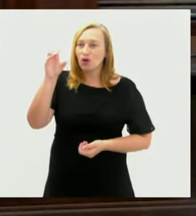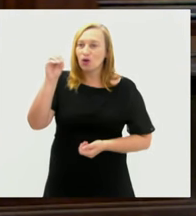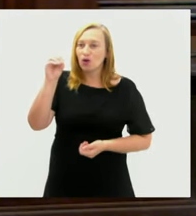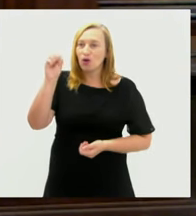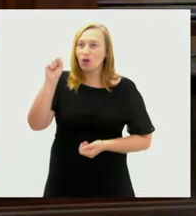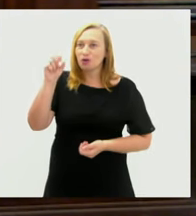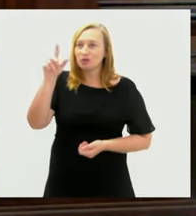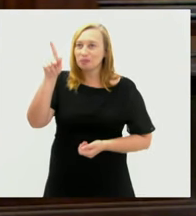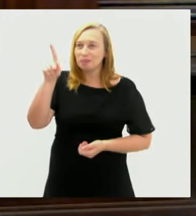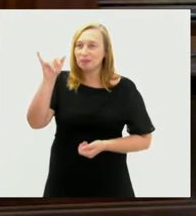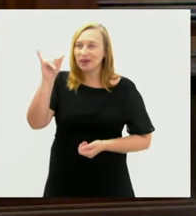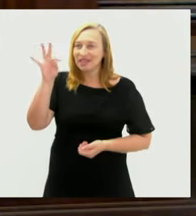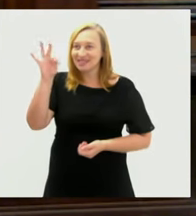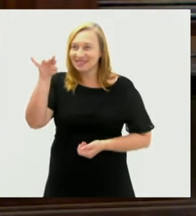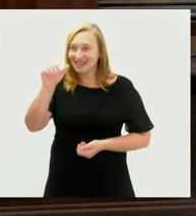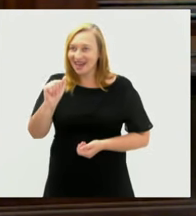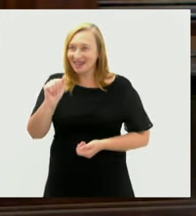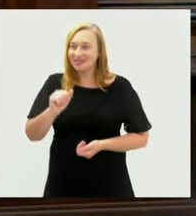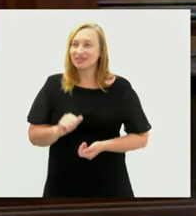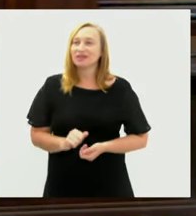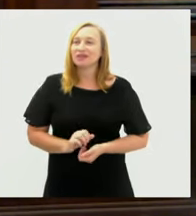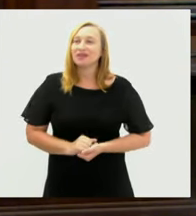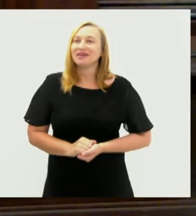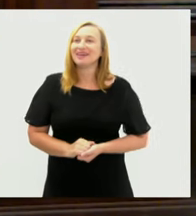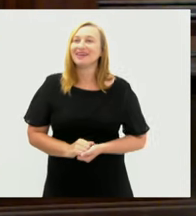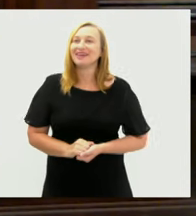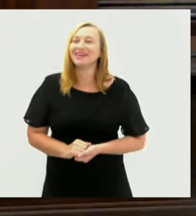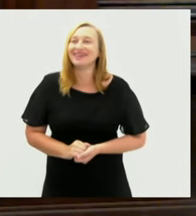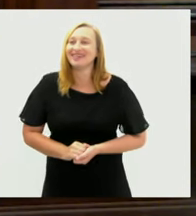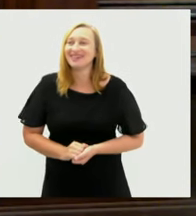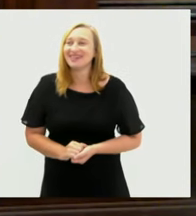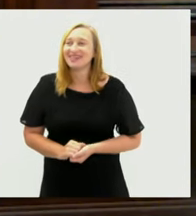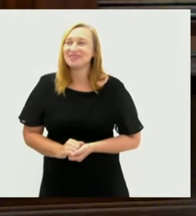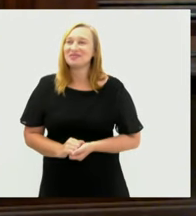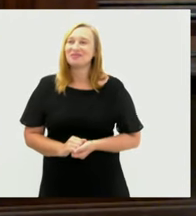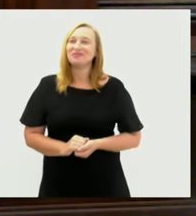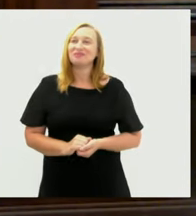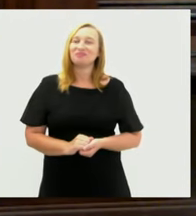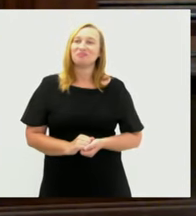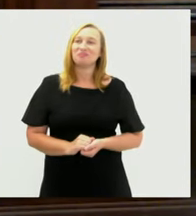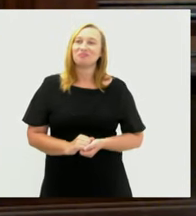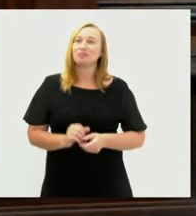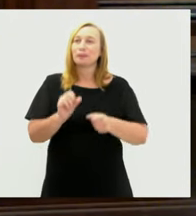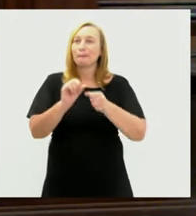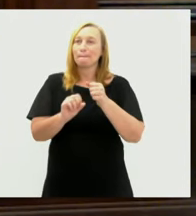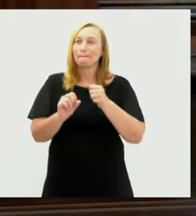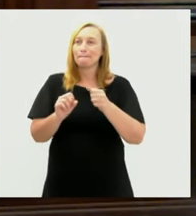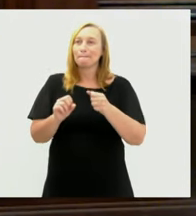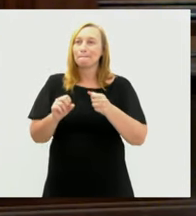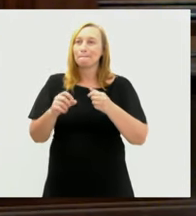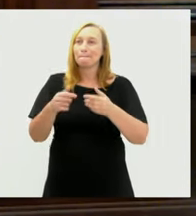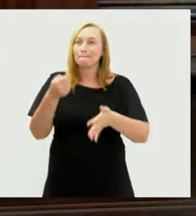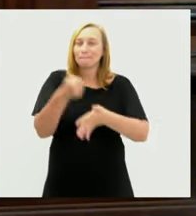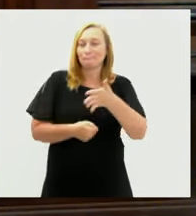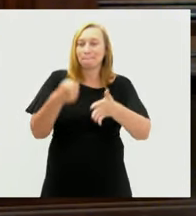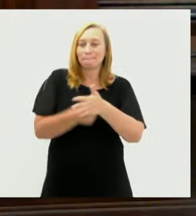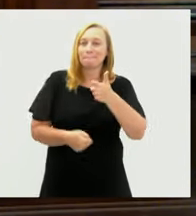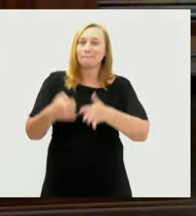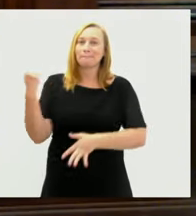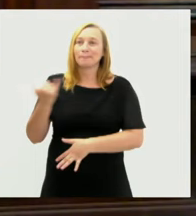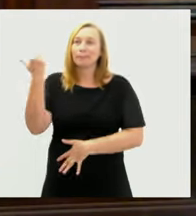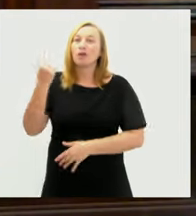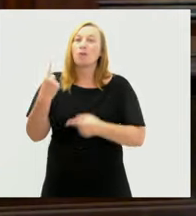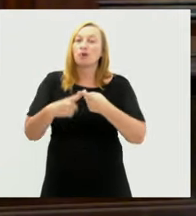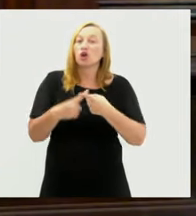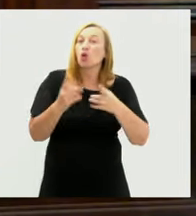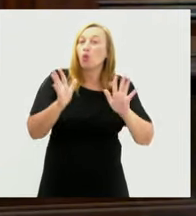papiloscopista fazendo ali uma reivindicação importante, porque hoje